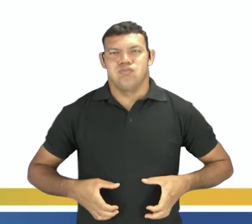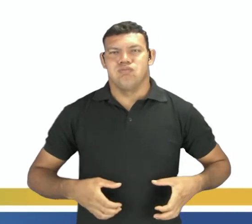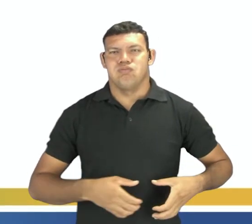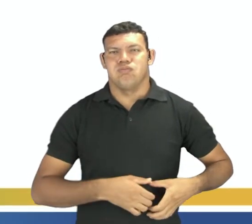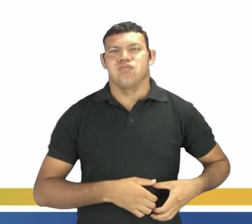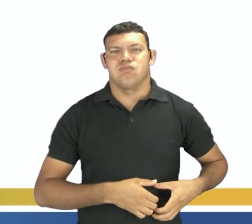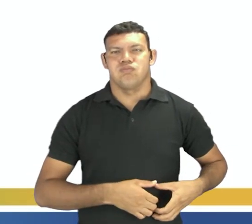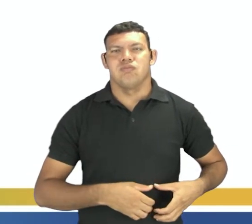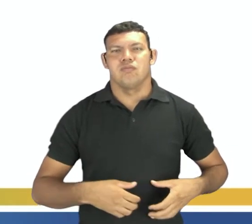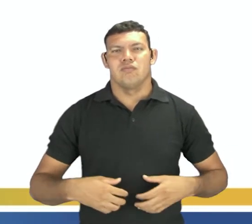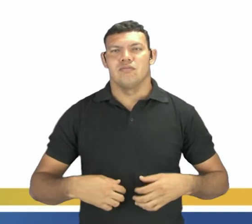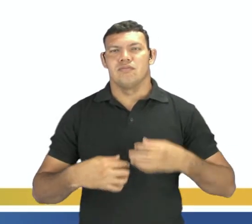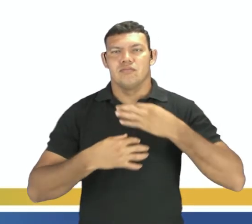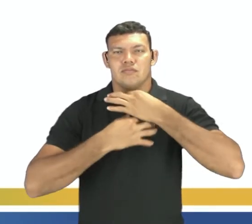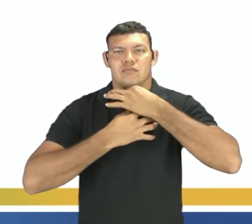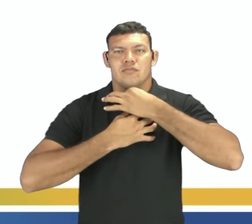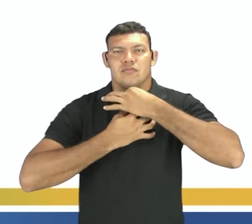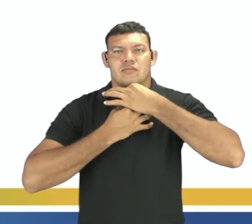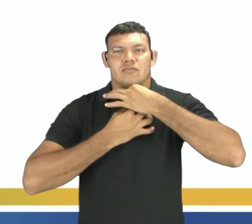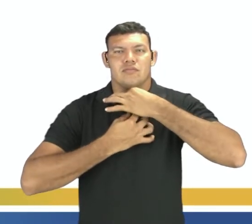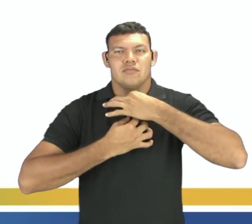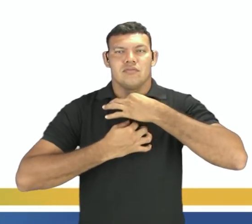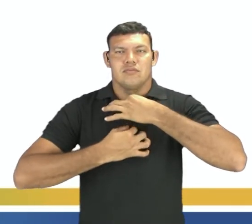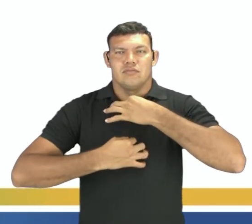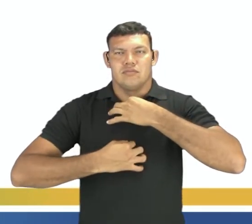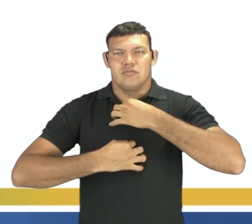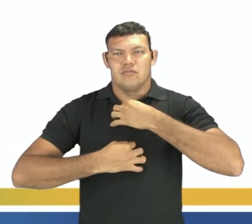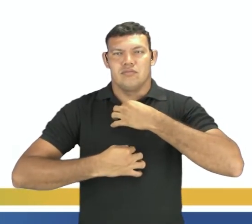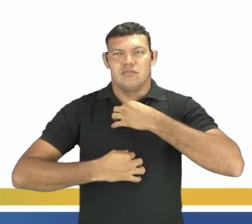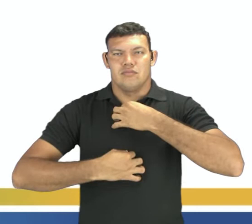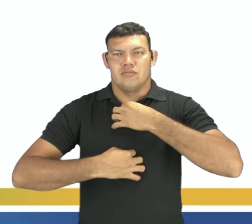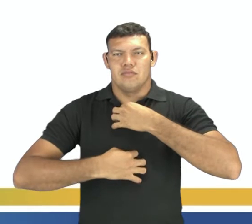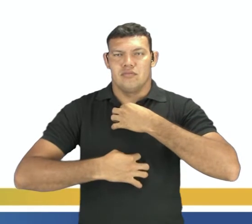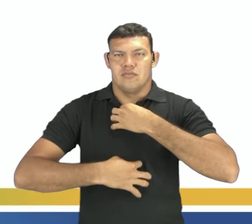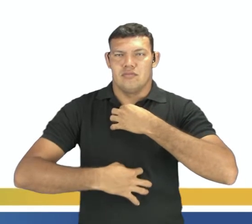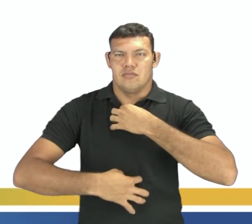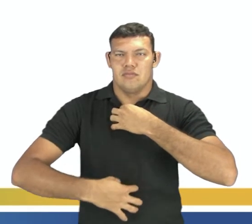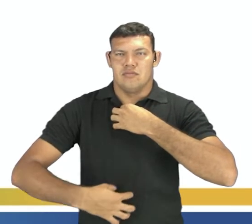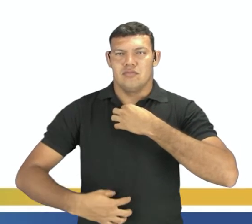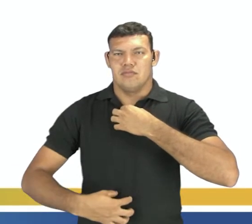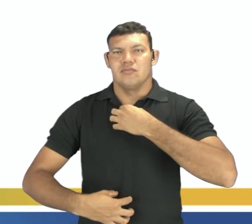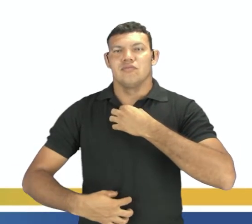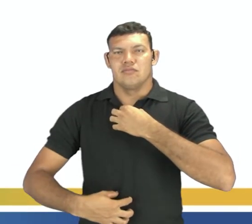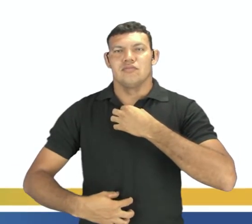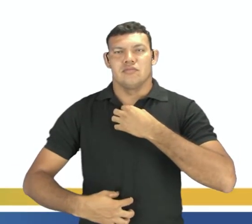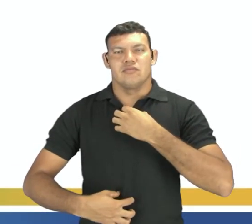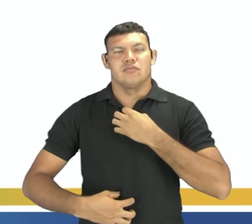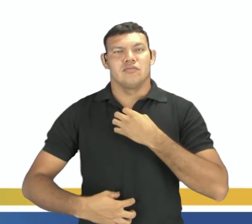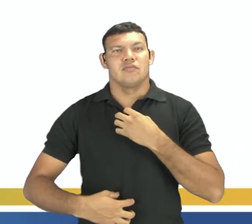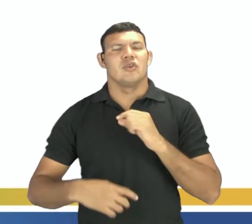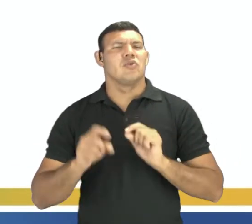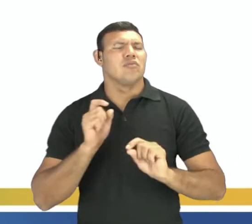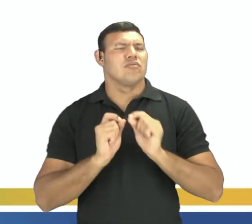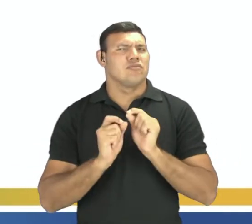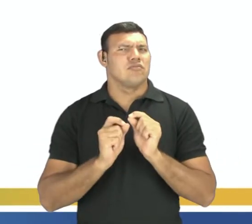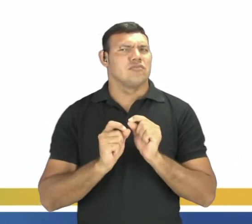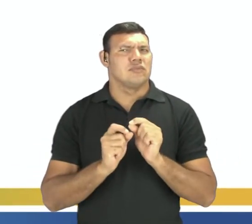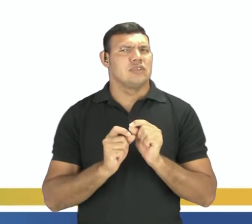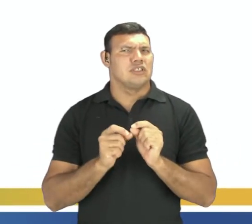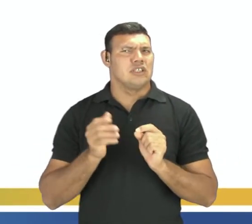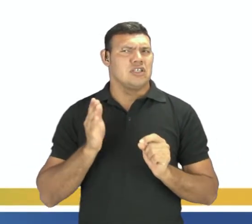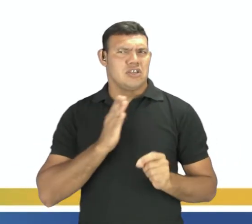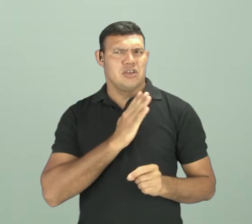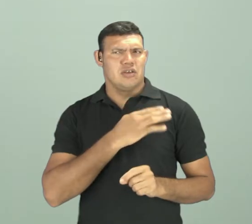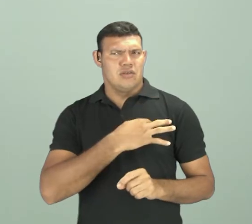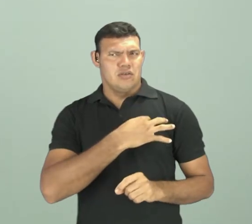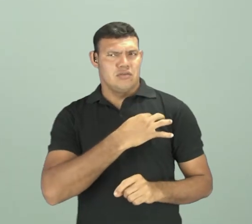como o esôfago, o estômago, o útero e os vasos sanguíneos. Então, uma contração involuntária é aquela contração